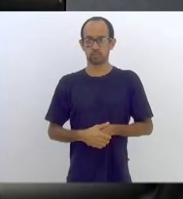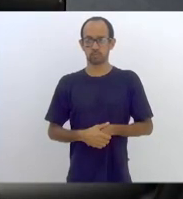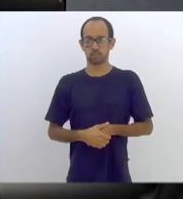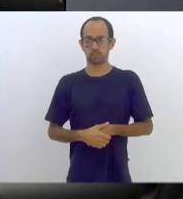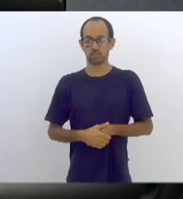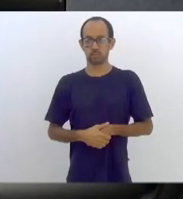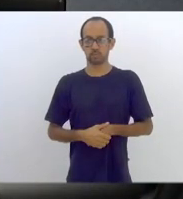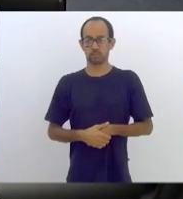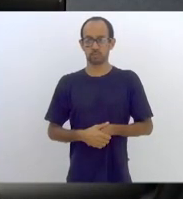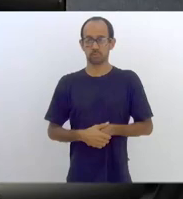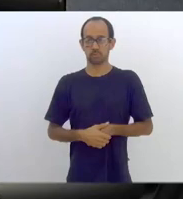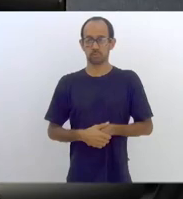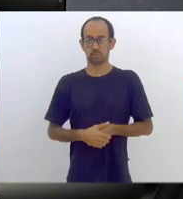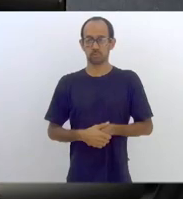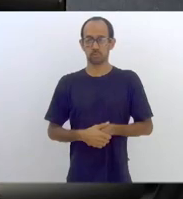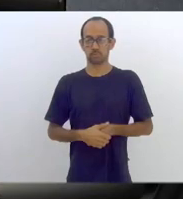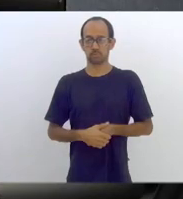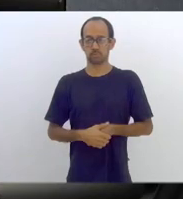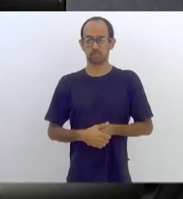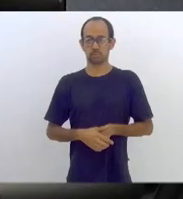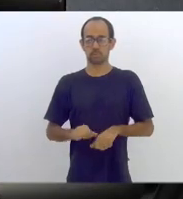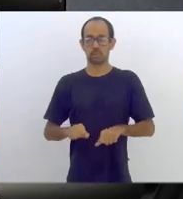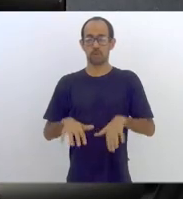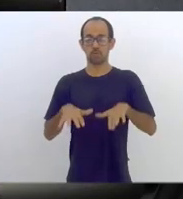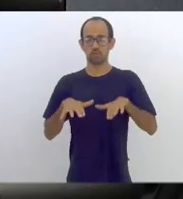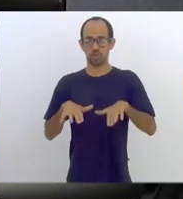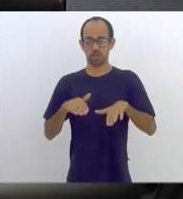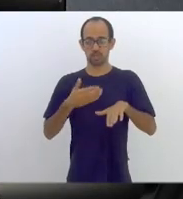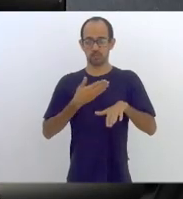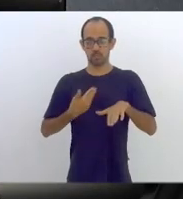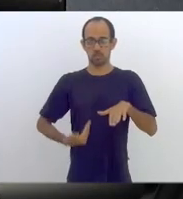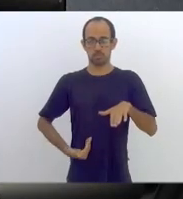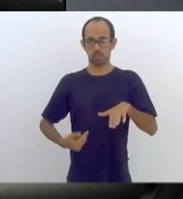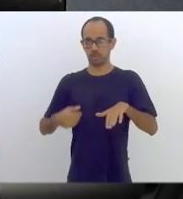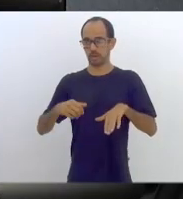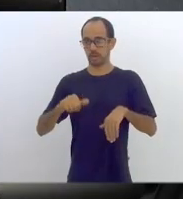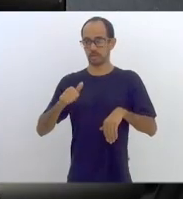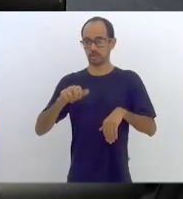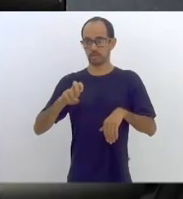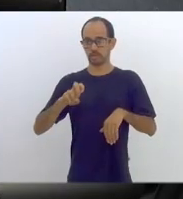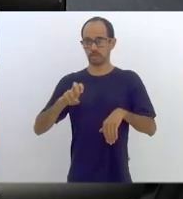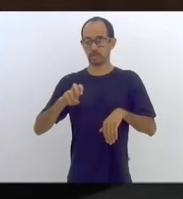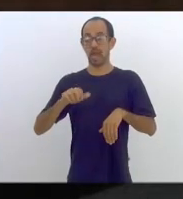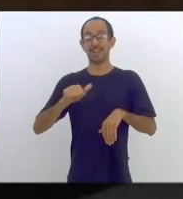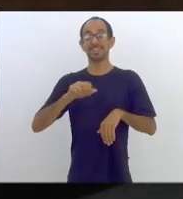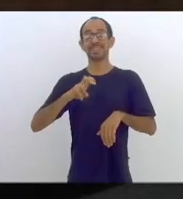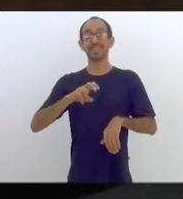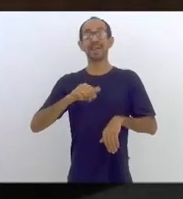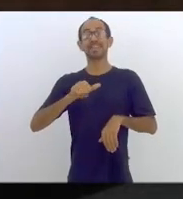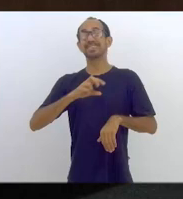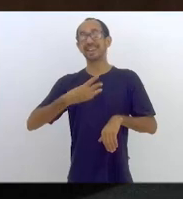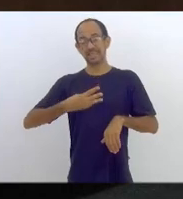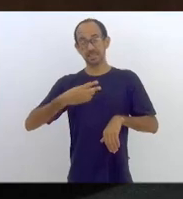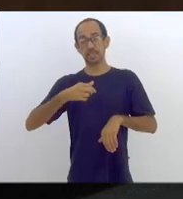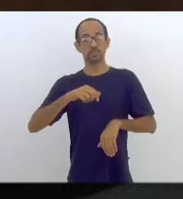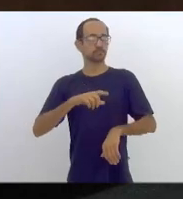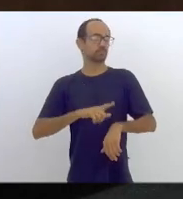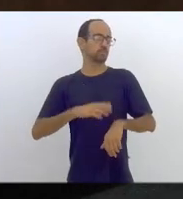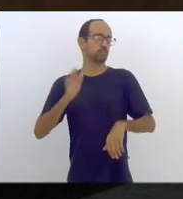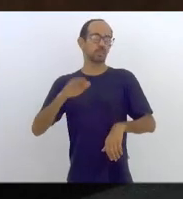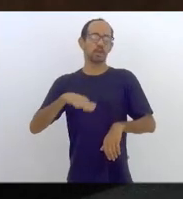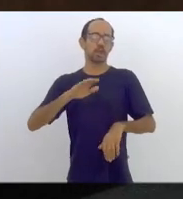teve uma audiência pública presidida por mim às 13 horas e fui eu que abri projeto Deputado